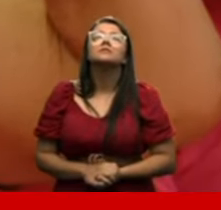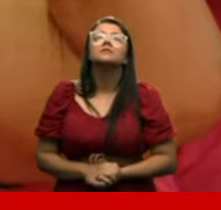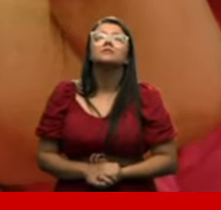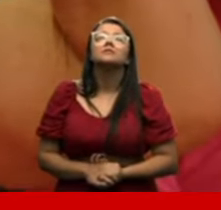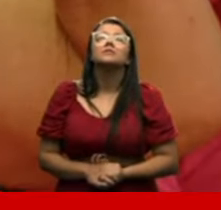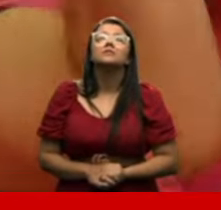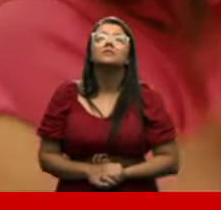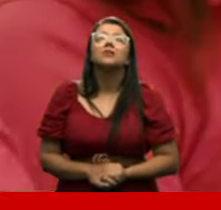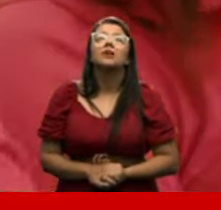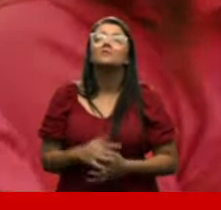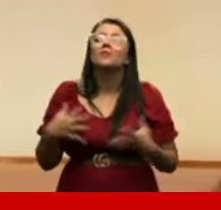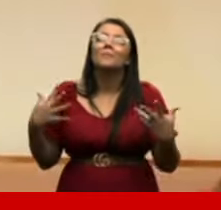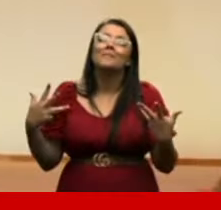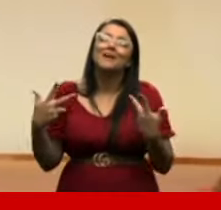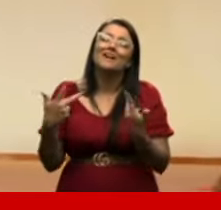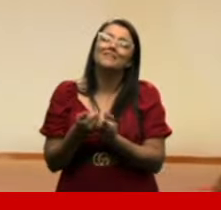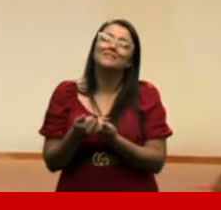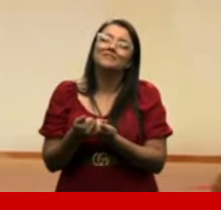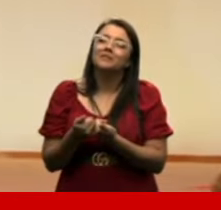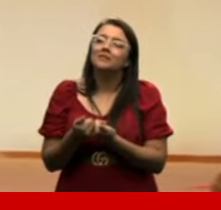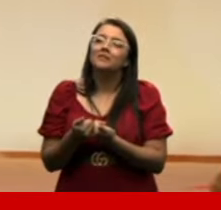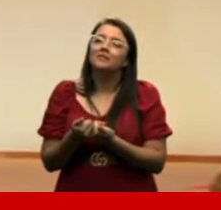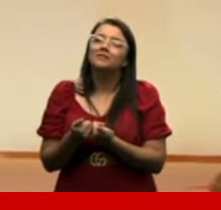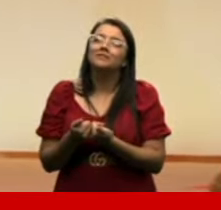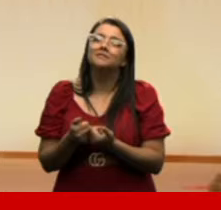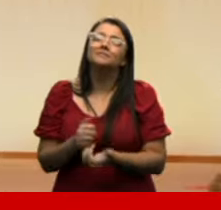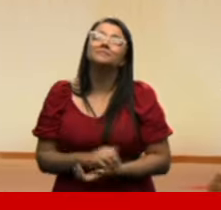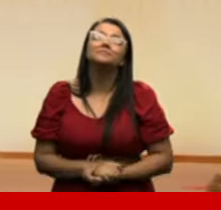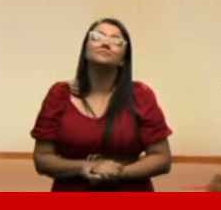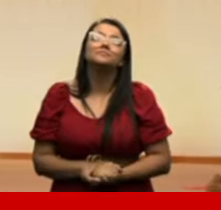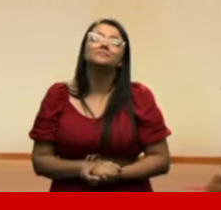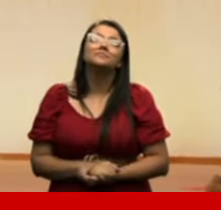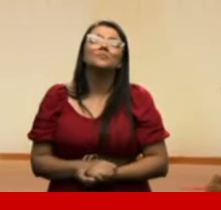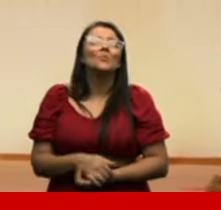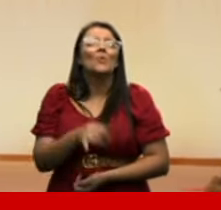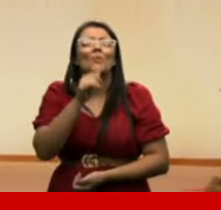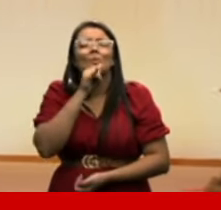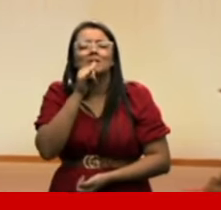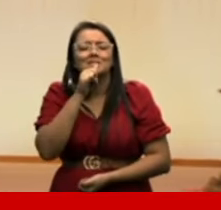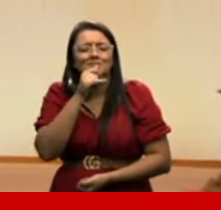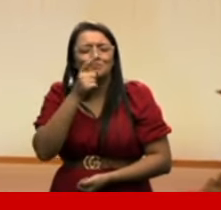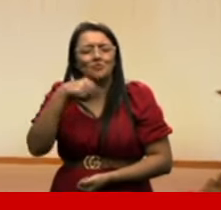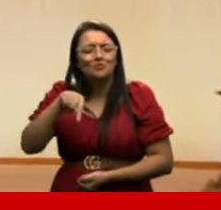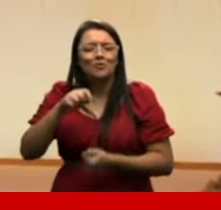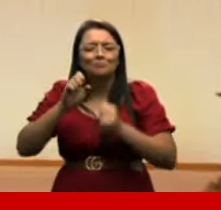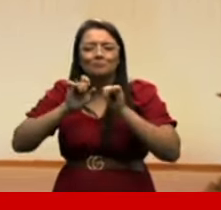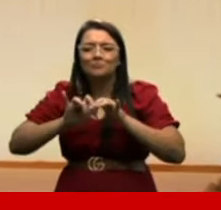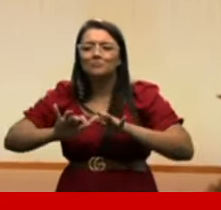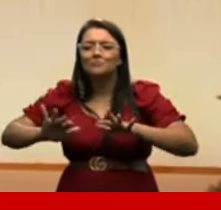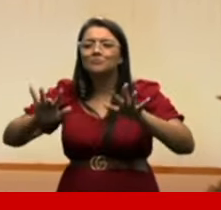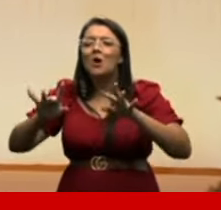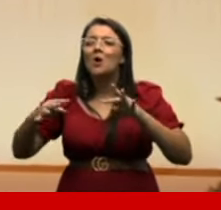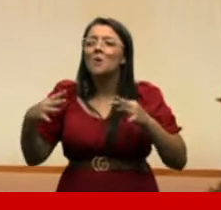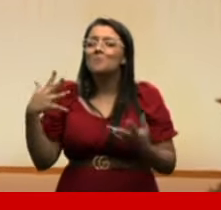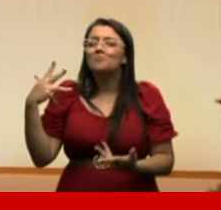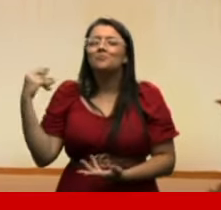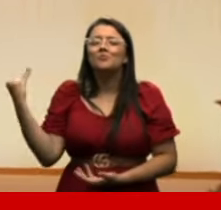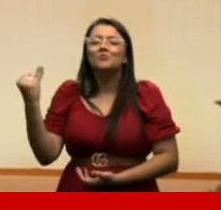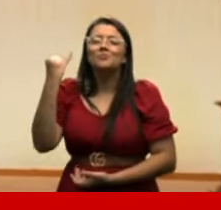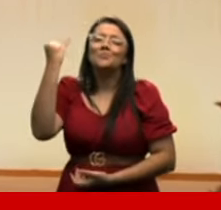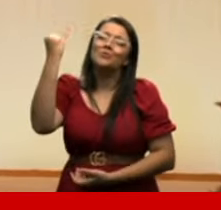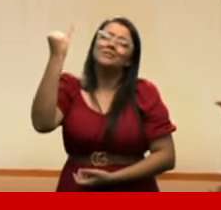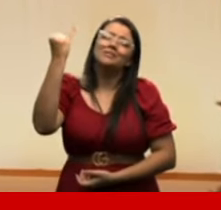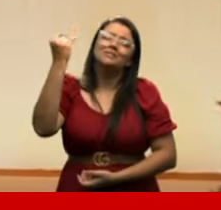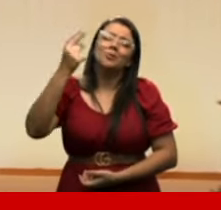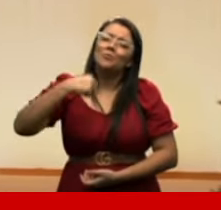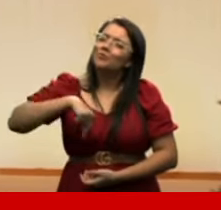mensagem foi maravilhosa. O exemplo que nós damos é muito importante